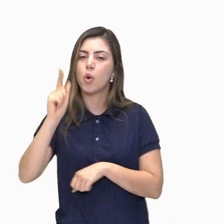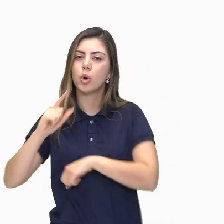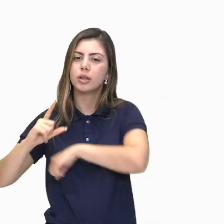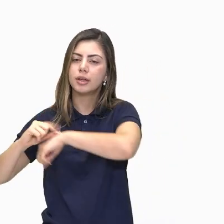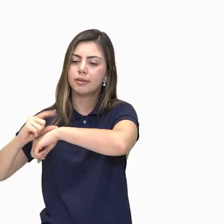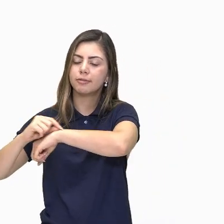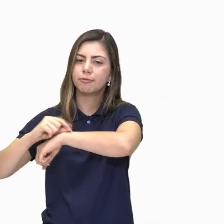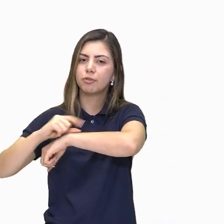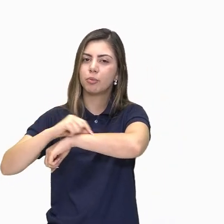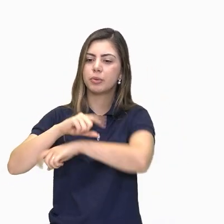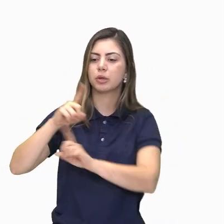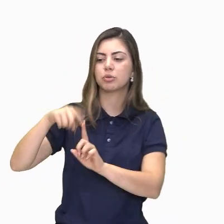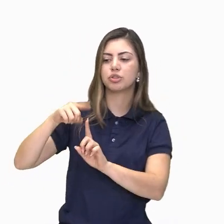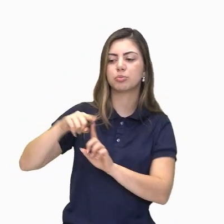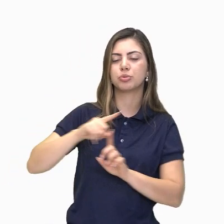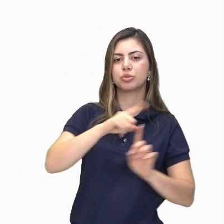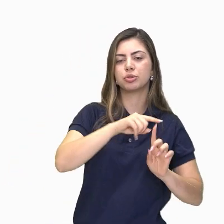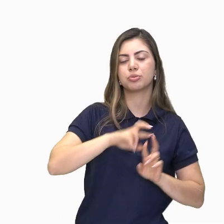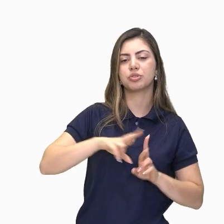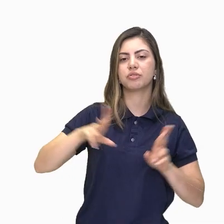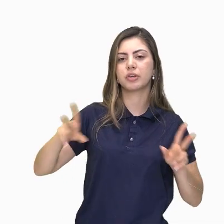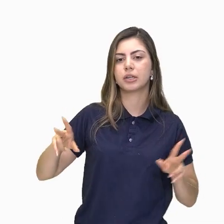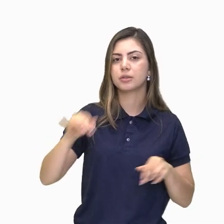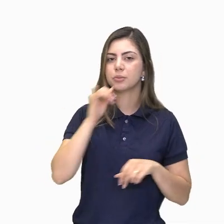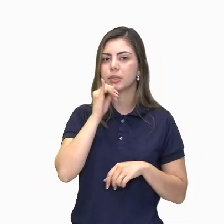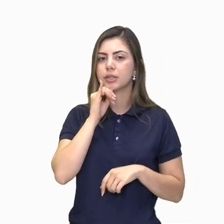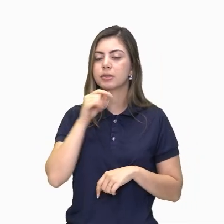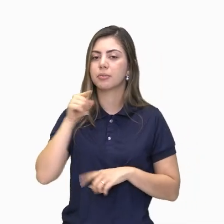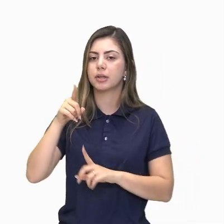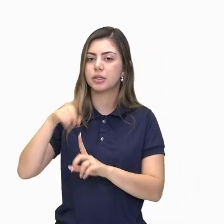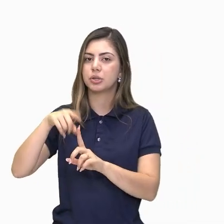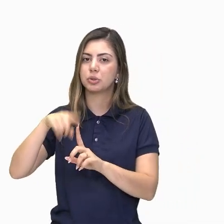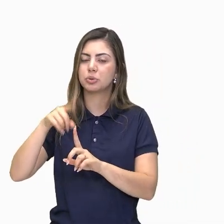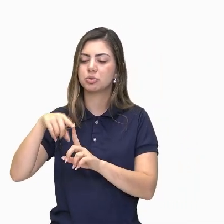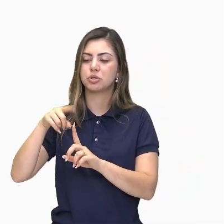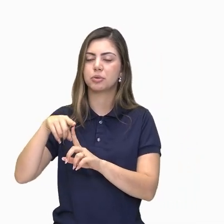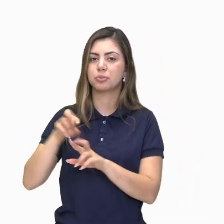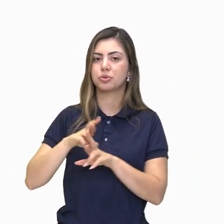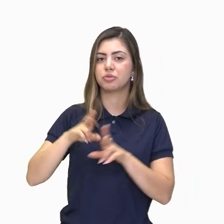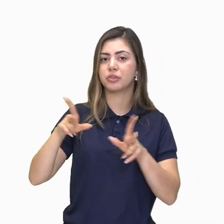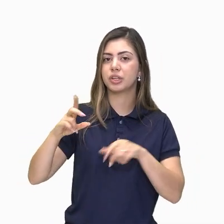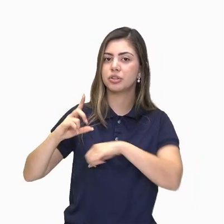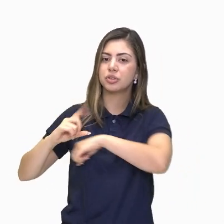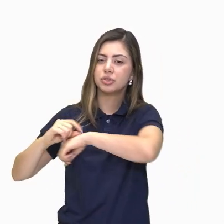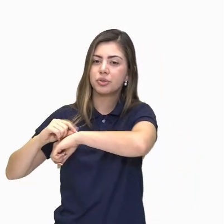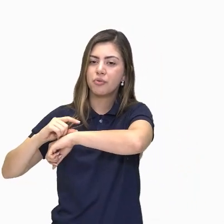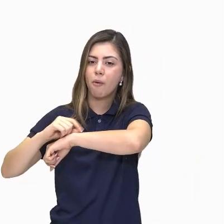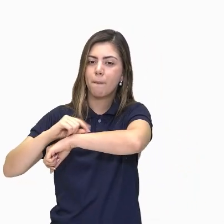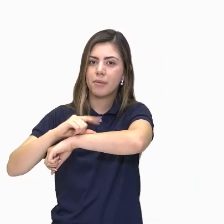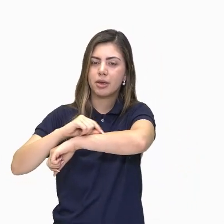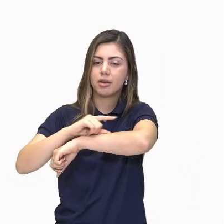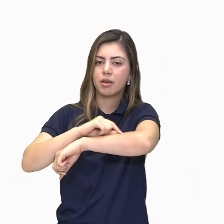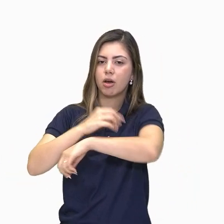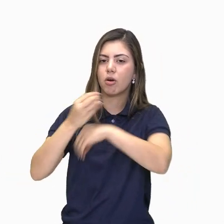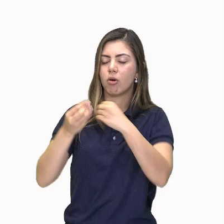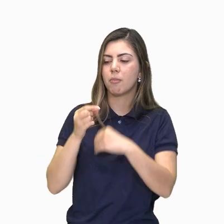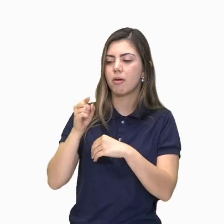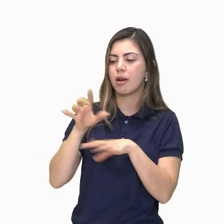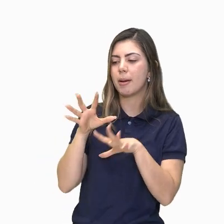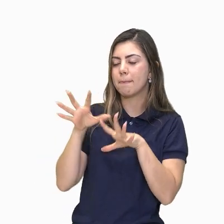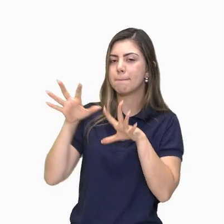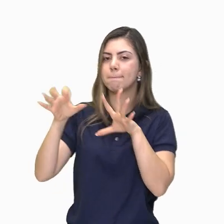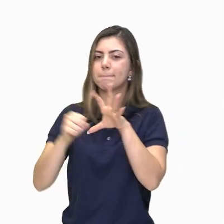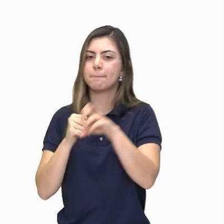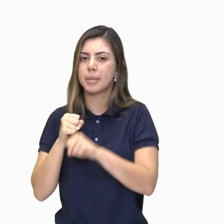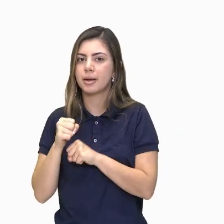o que acontece? As formigas amazonas vão lá, né? Elas vão em busca de outras espécies, e aí elas capturam essas espécies